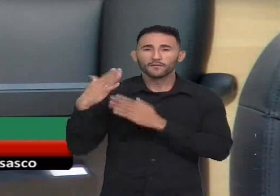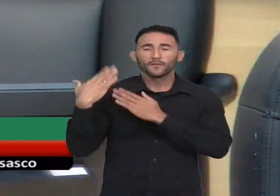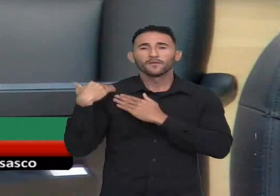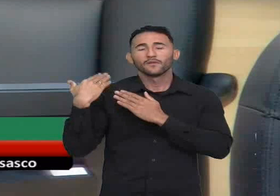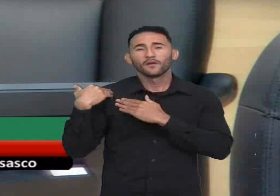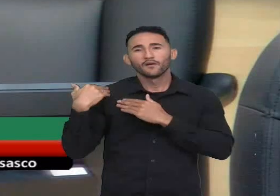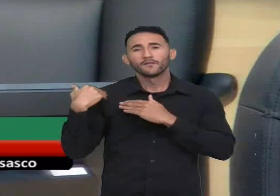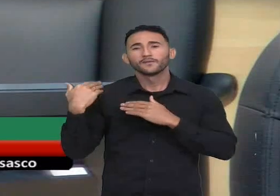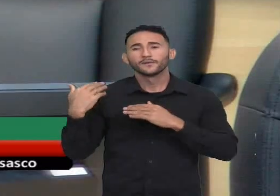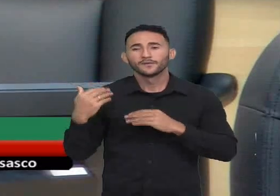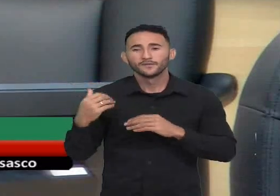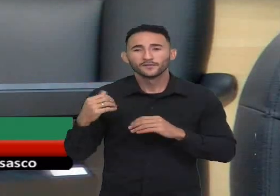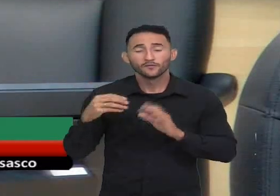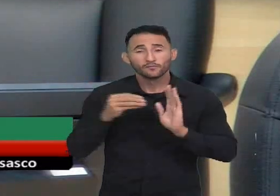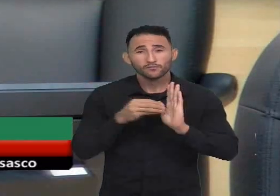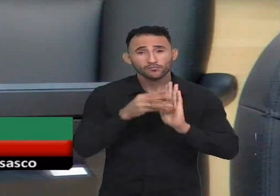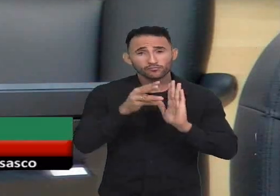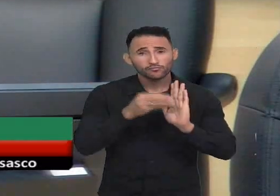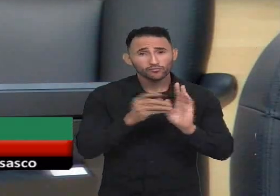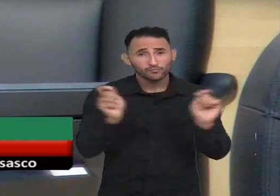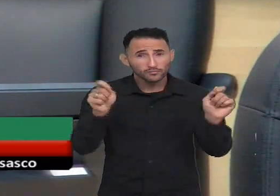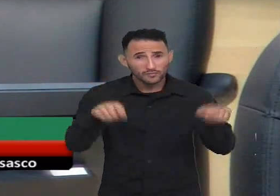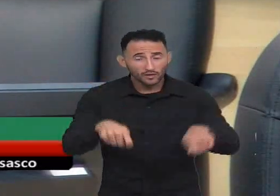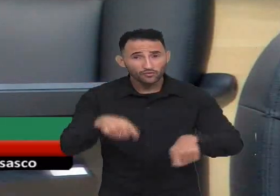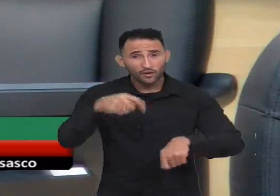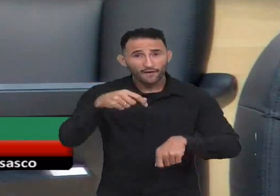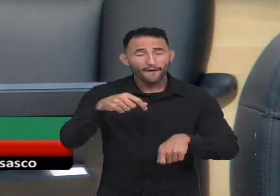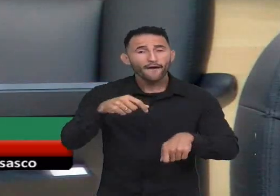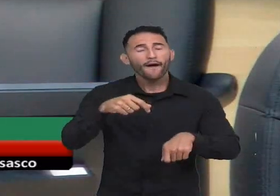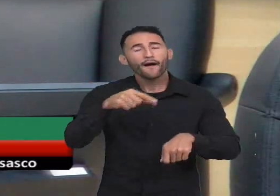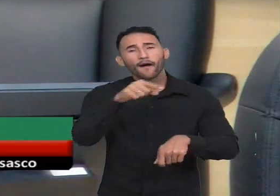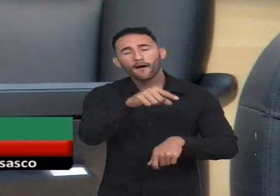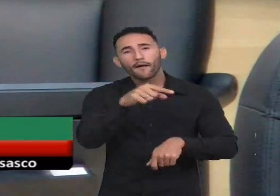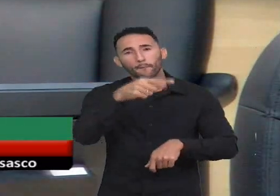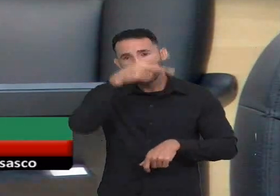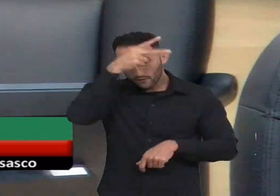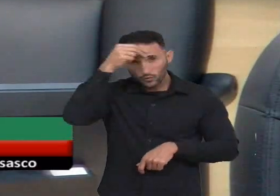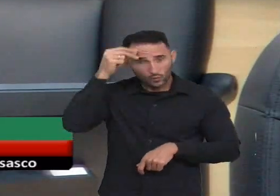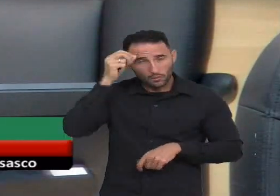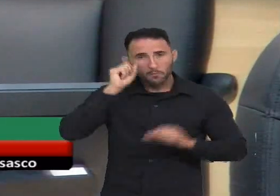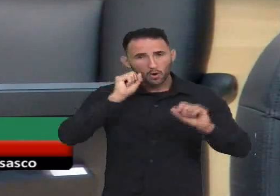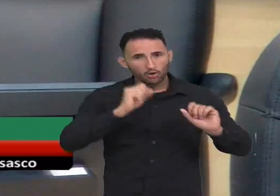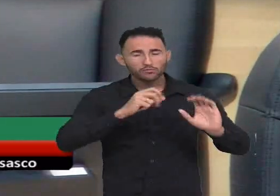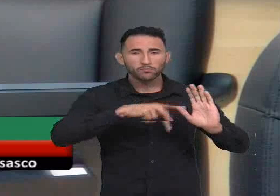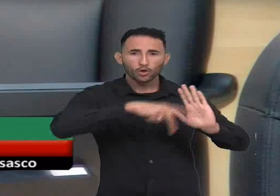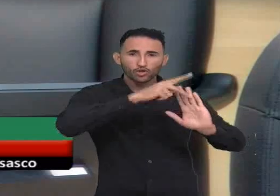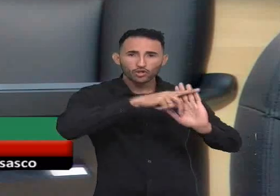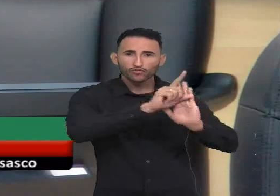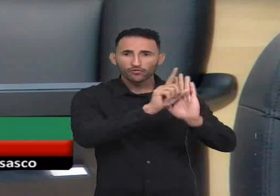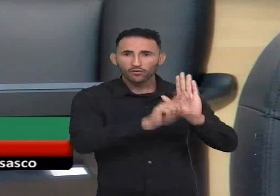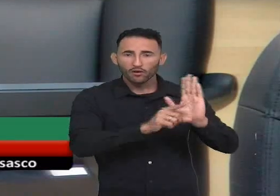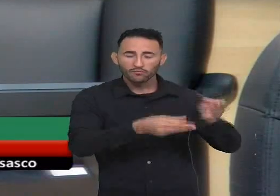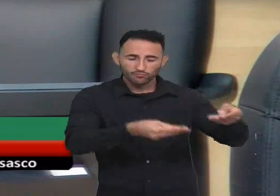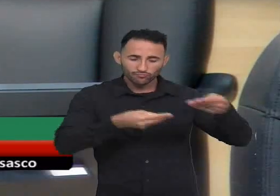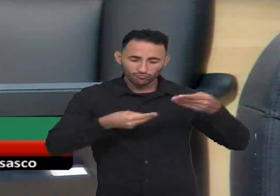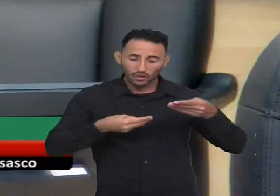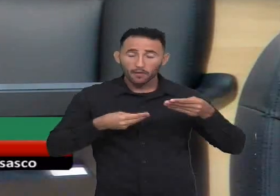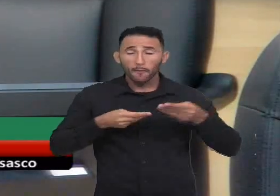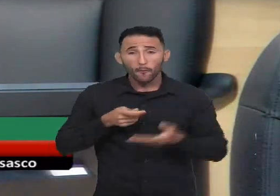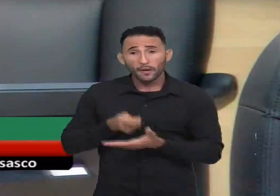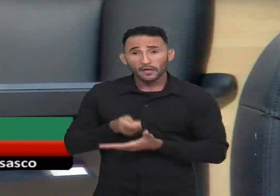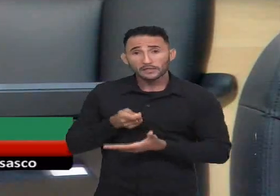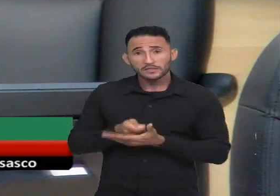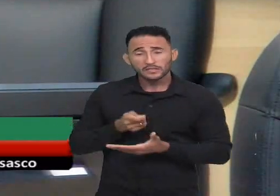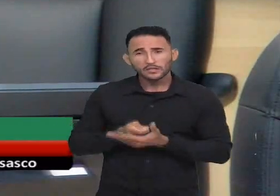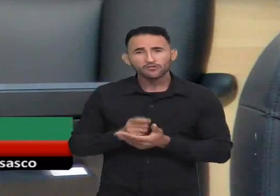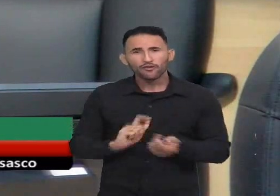ao setor competente sugestão ao executivo para que encaminhe projeto de lei que dispõe sobre a obrigatoriedade